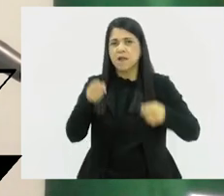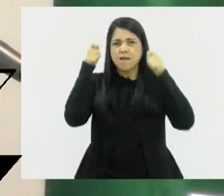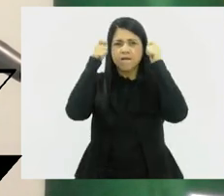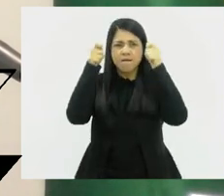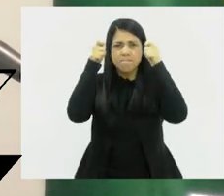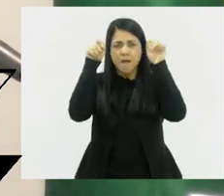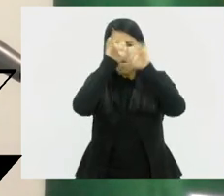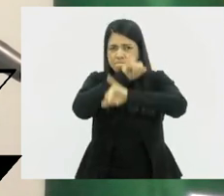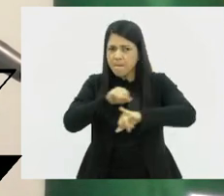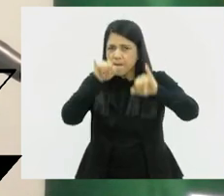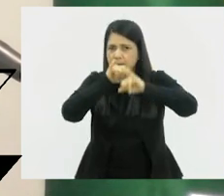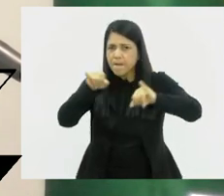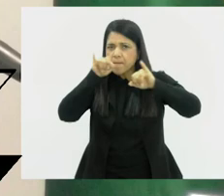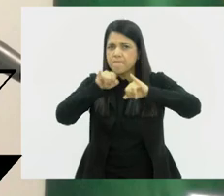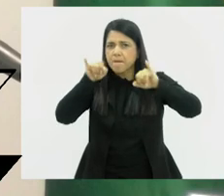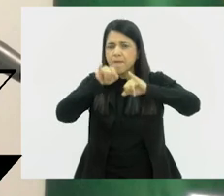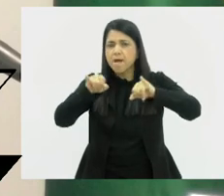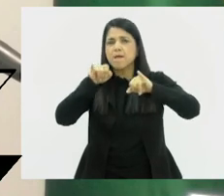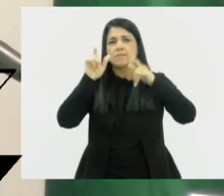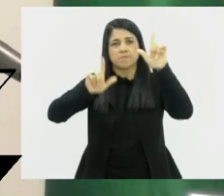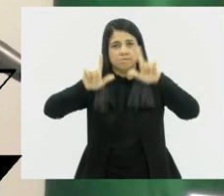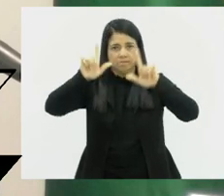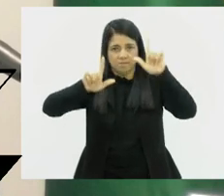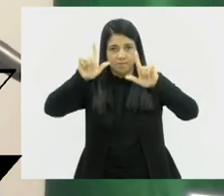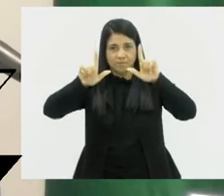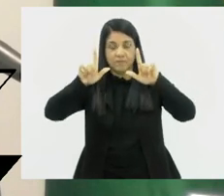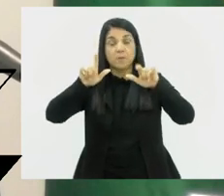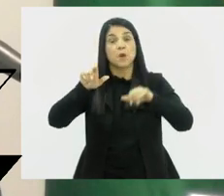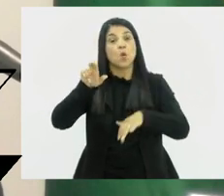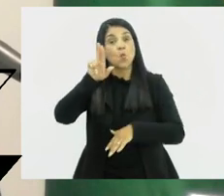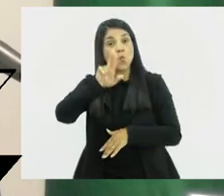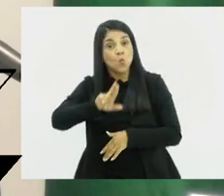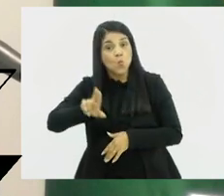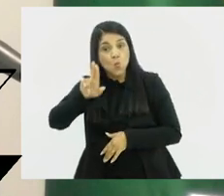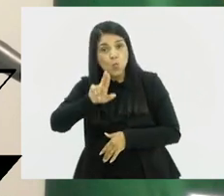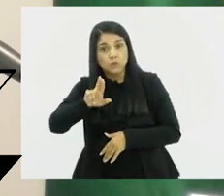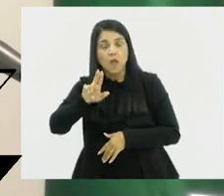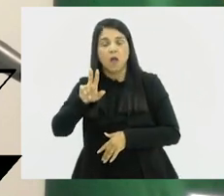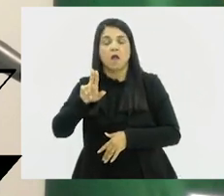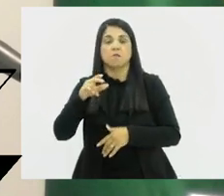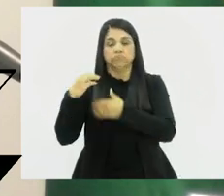meios de comunicação, para que as pessoas usassem o cinto de segurança até para se proteger.